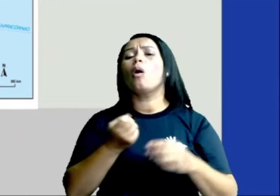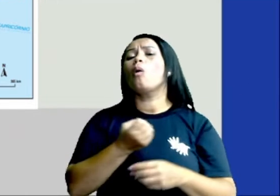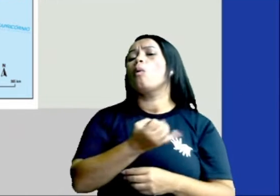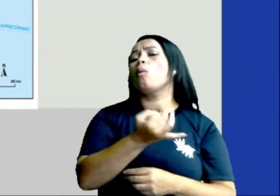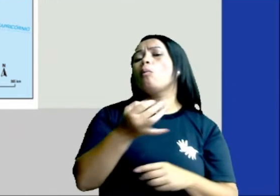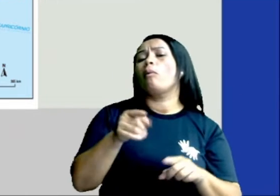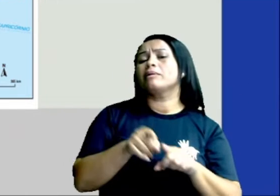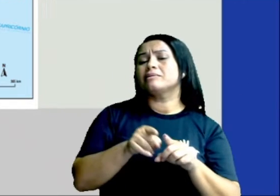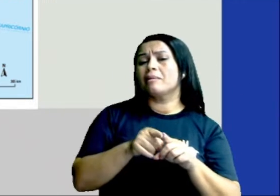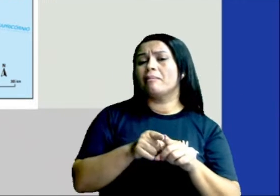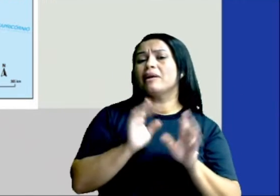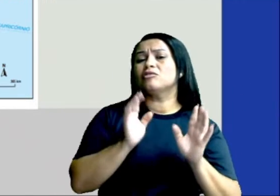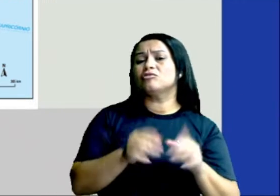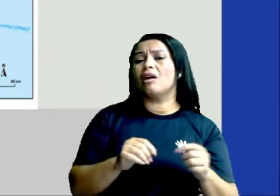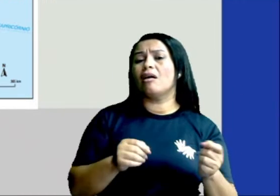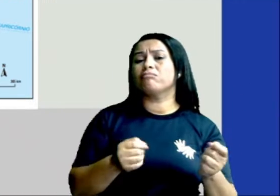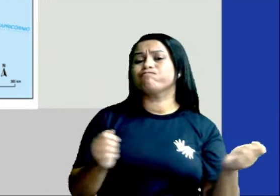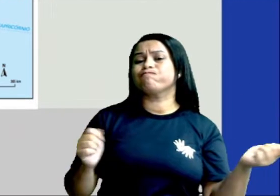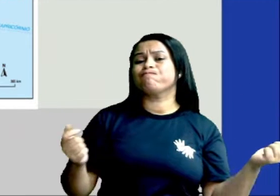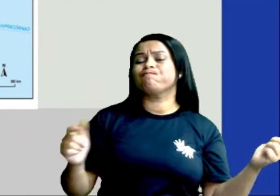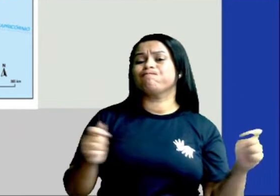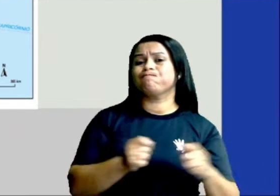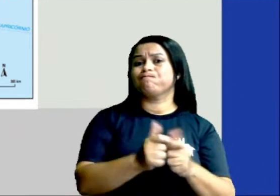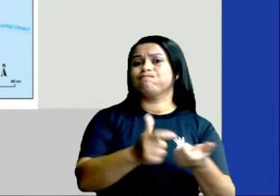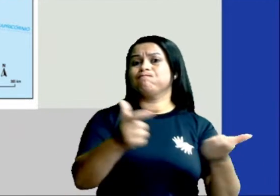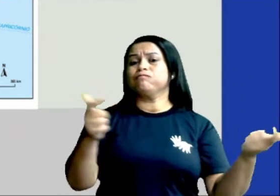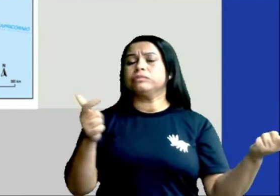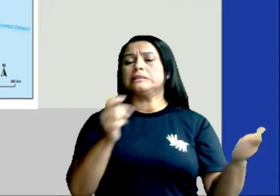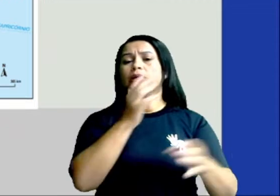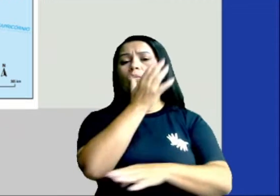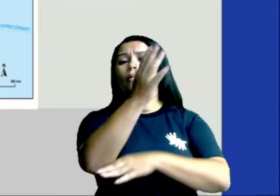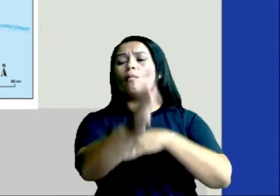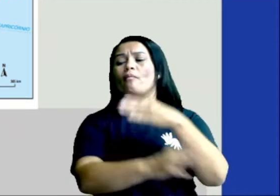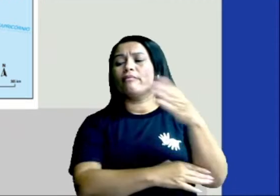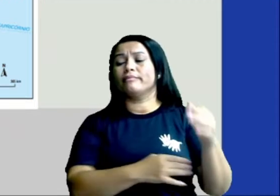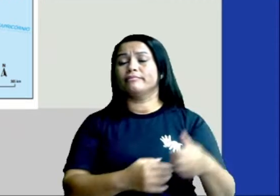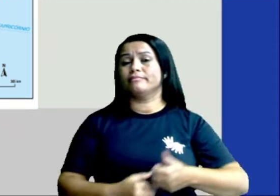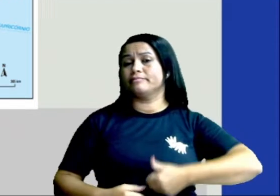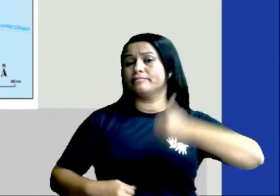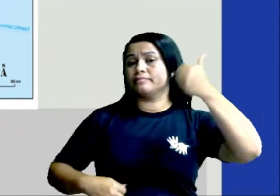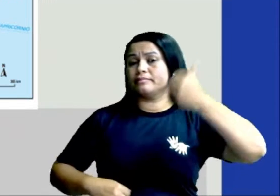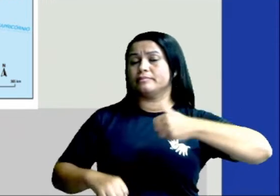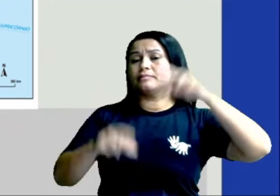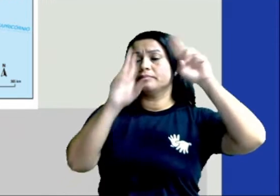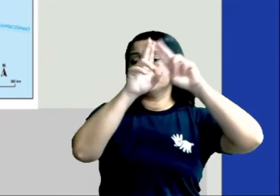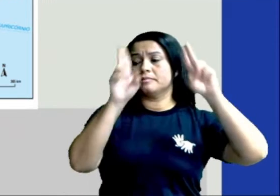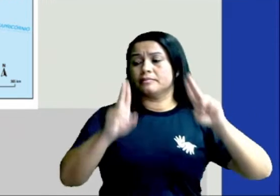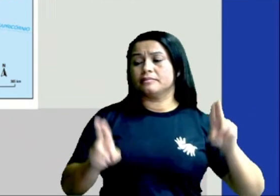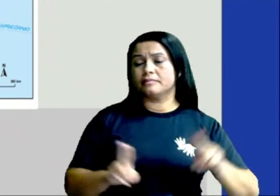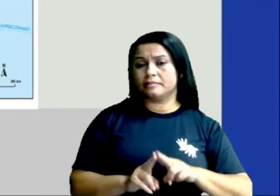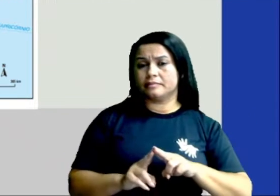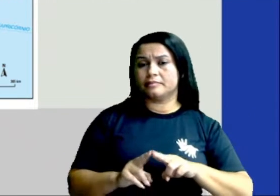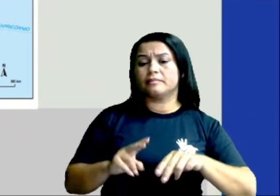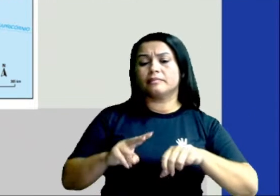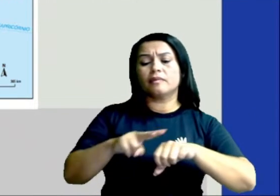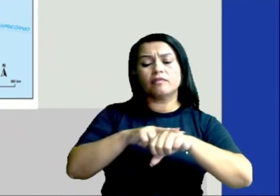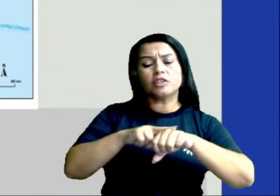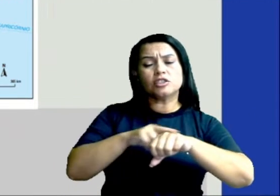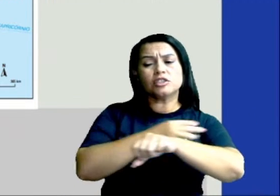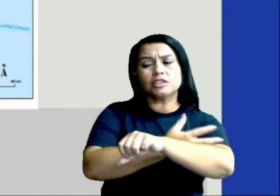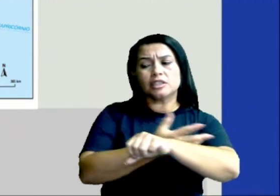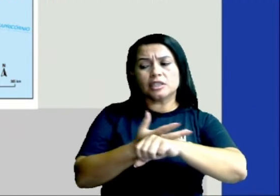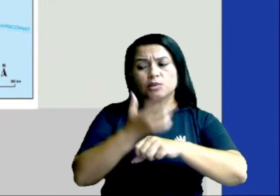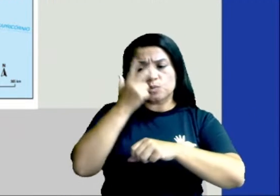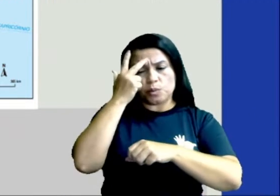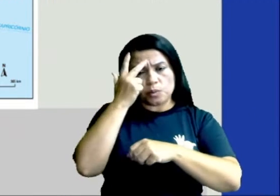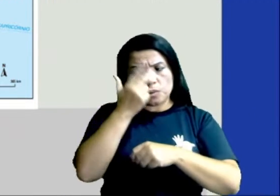a vegetação no território brasileiro. Então, aqui a gente tem um primeiro mapa com as formações vegetais originalmente, tá? Aqui